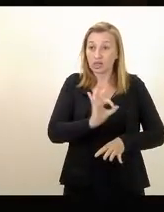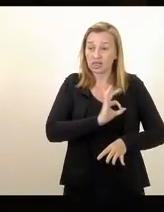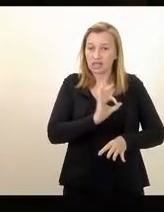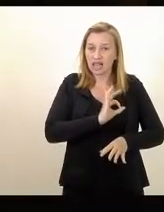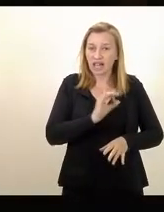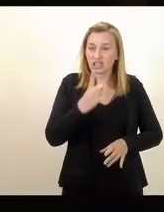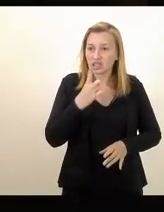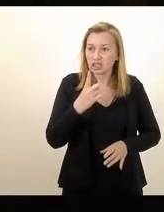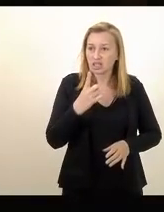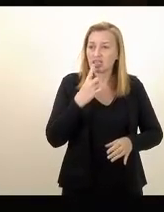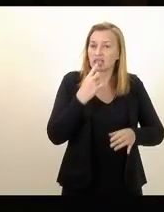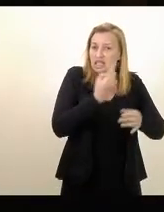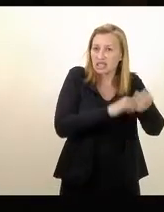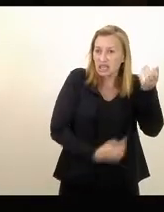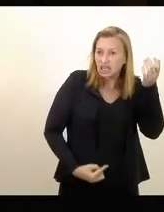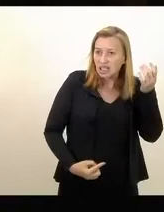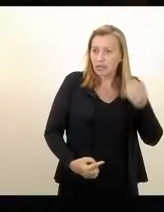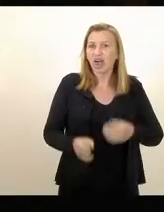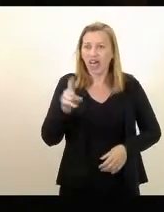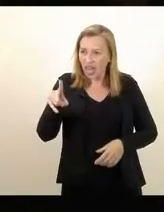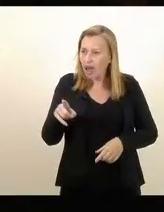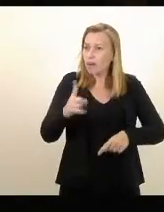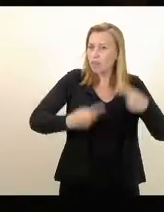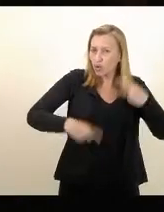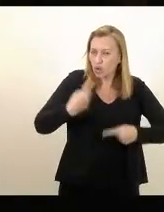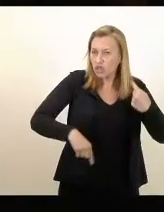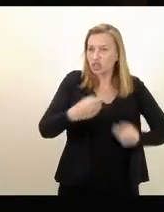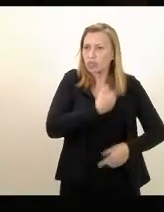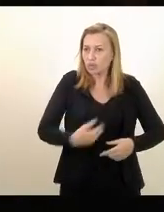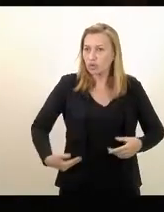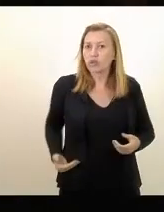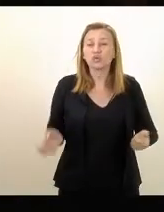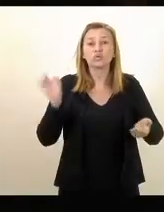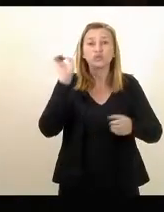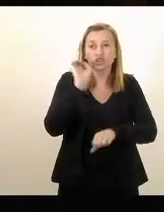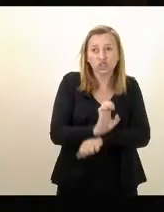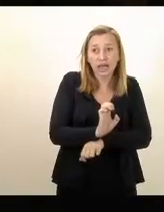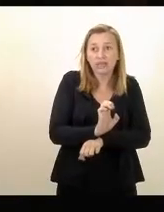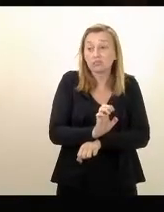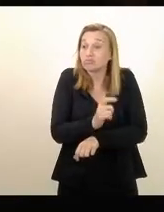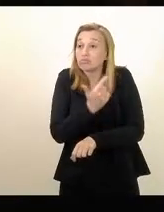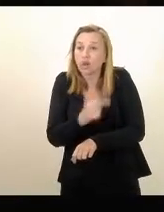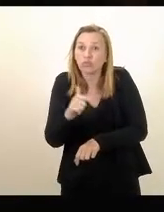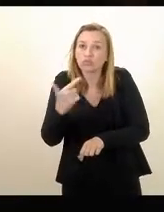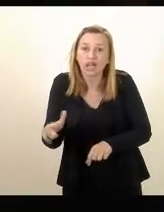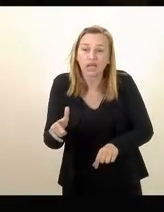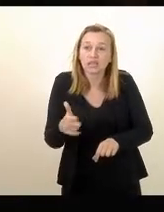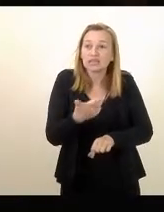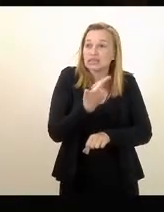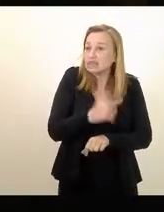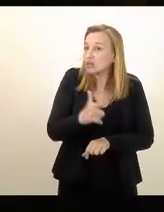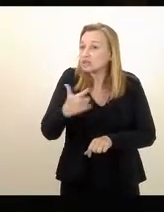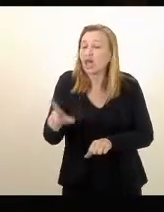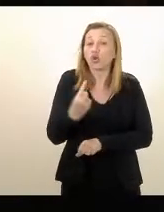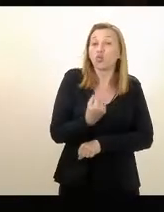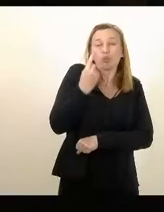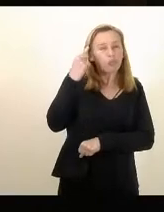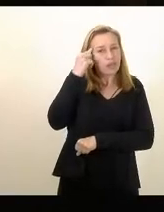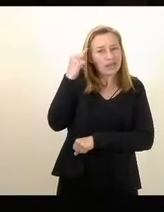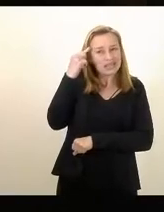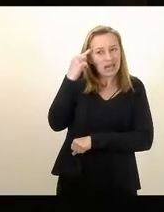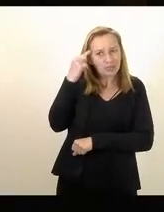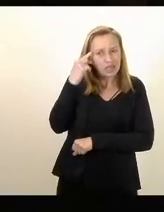essa política pública eu quero saber qual é a política pública do estado não existe não existe um pensamento